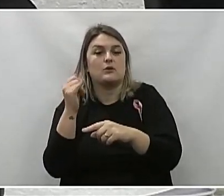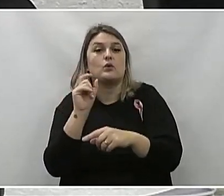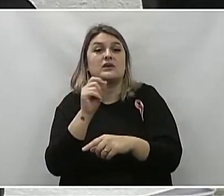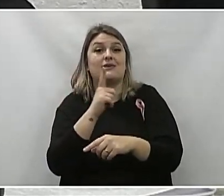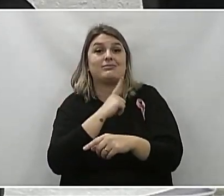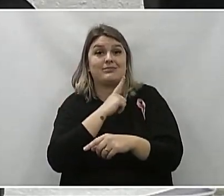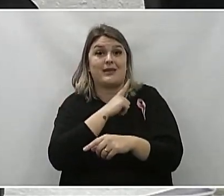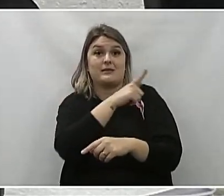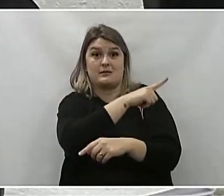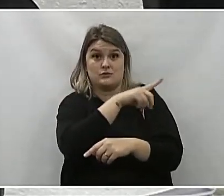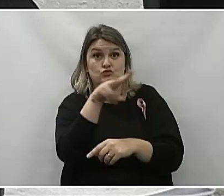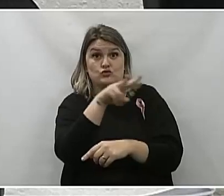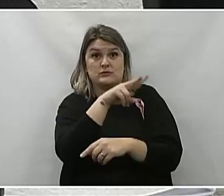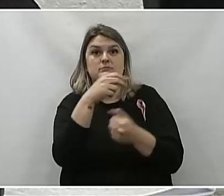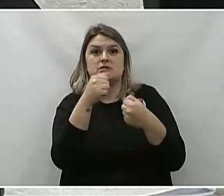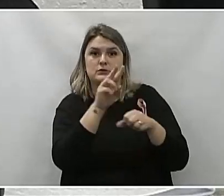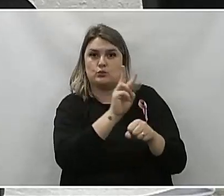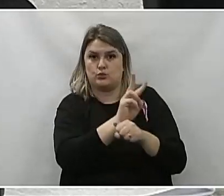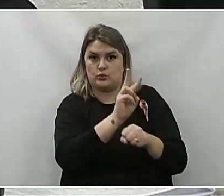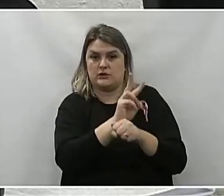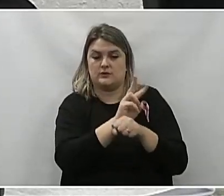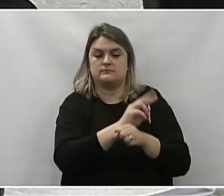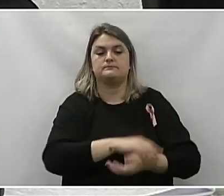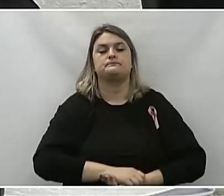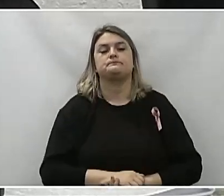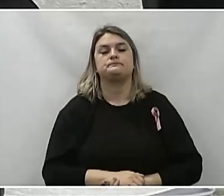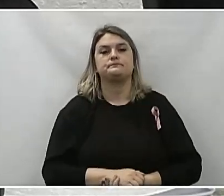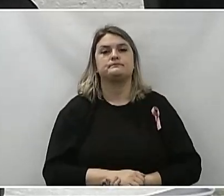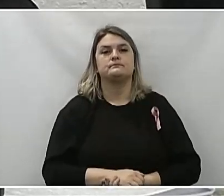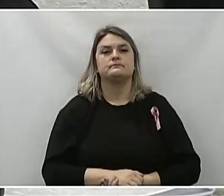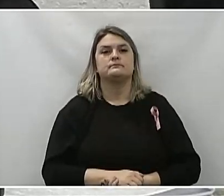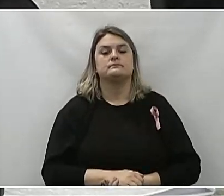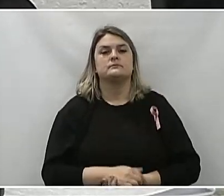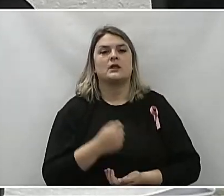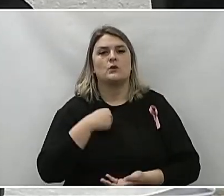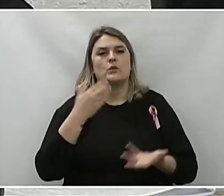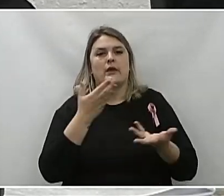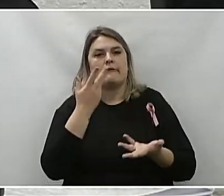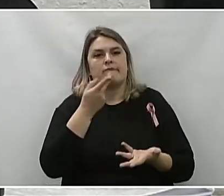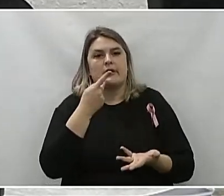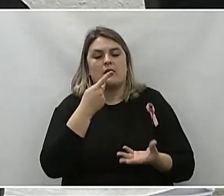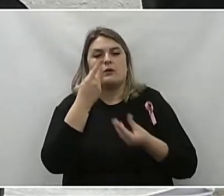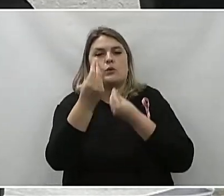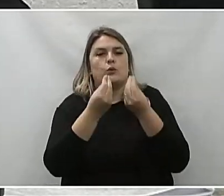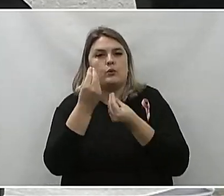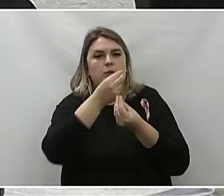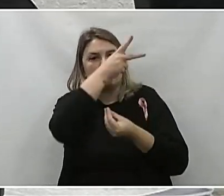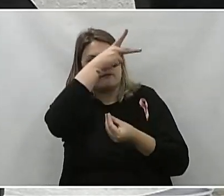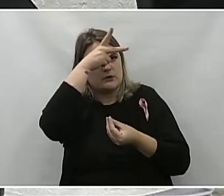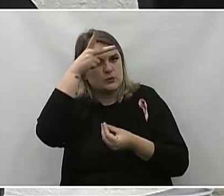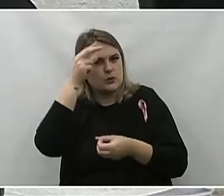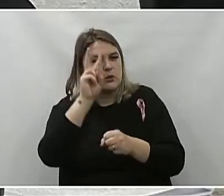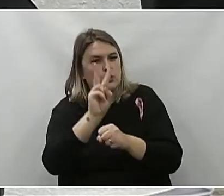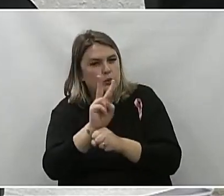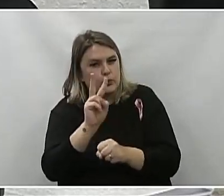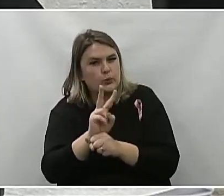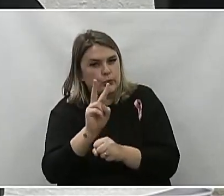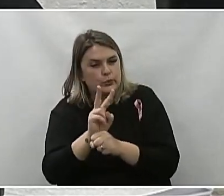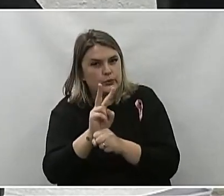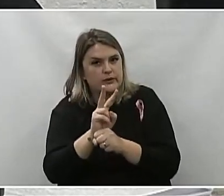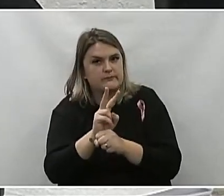nós já temos nós precisamos cuidar Então deixa que o meu registro pela forma de que a prefeitura está cuidando desse espaço